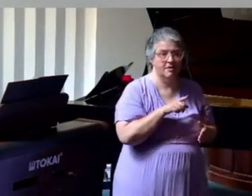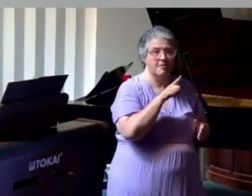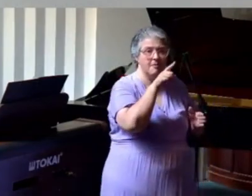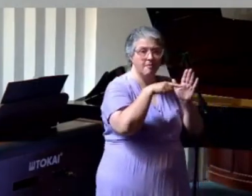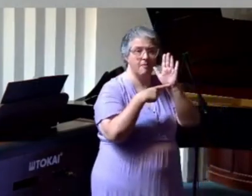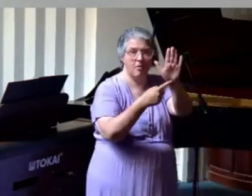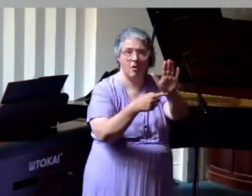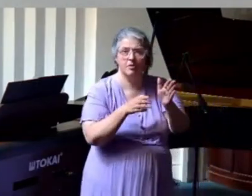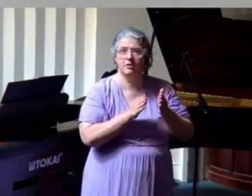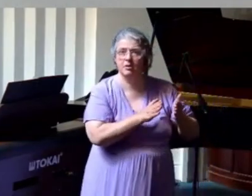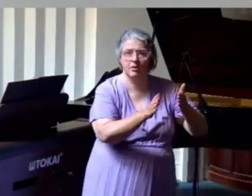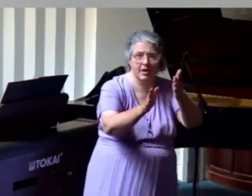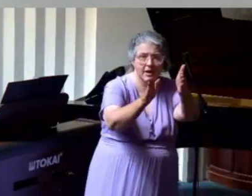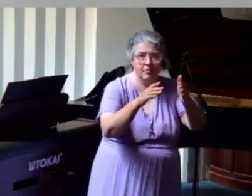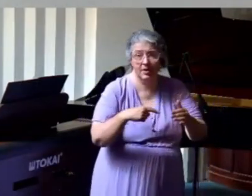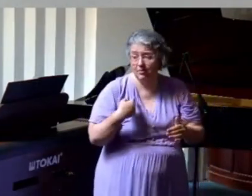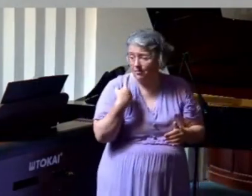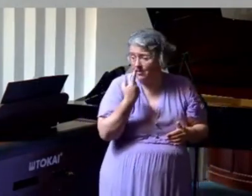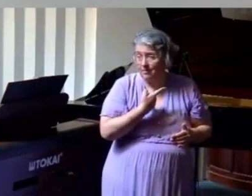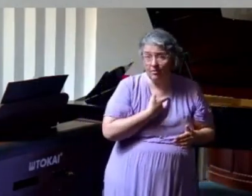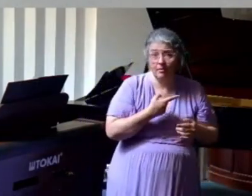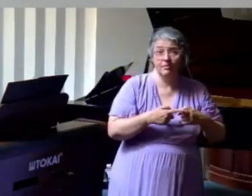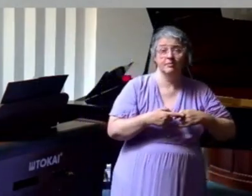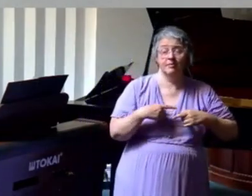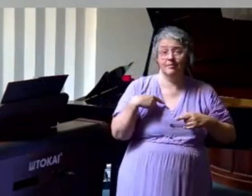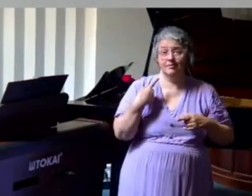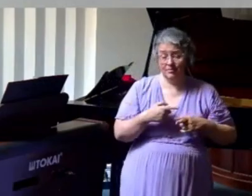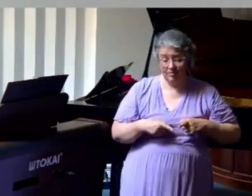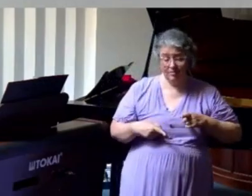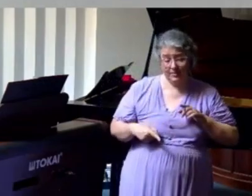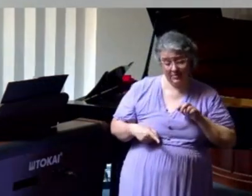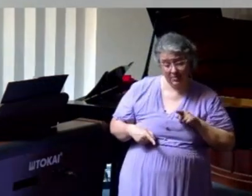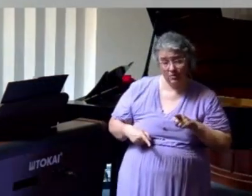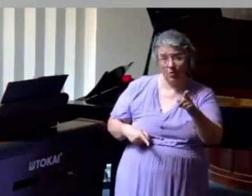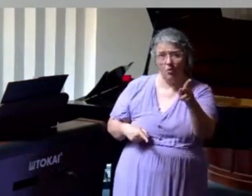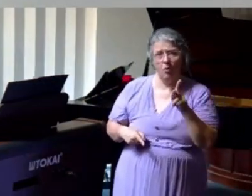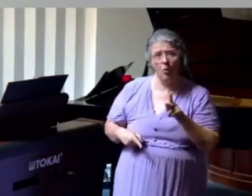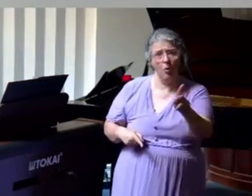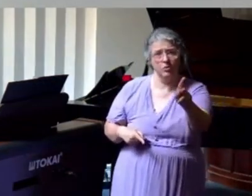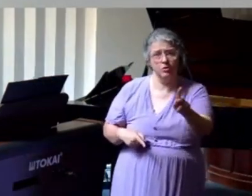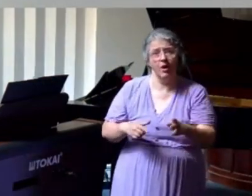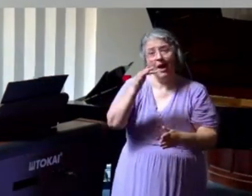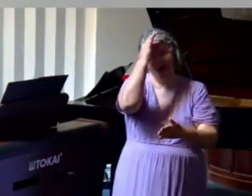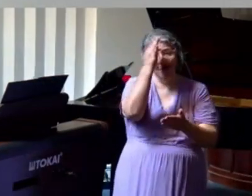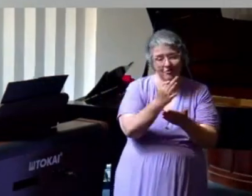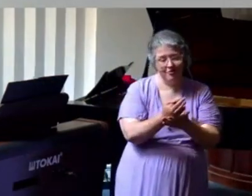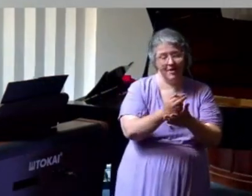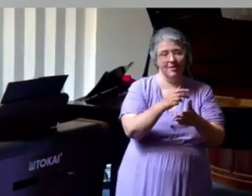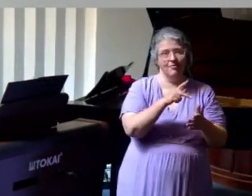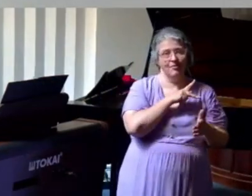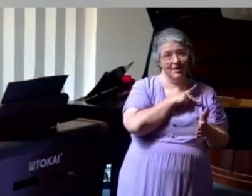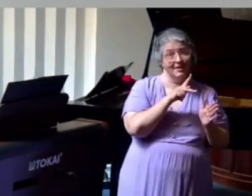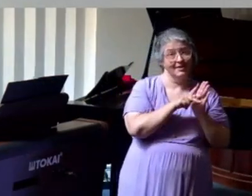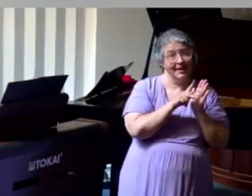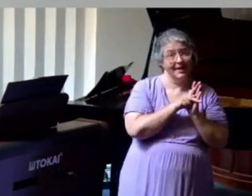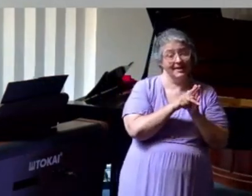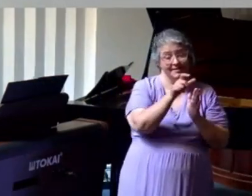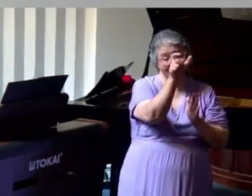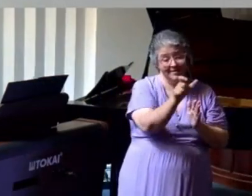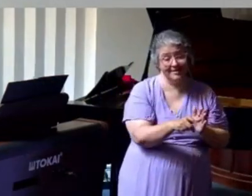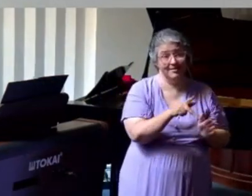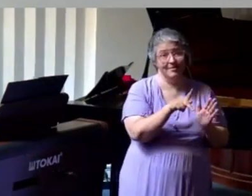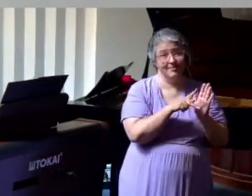na influência dos outros. Devemos buscar um tipo de maturidade espiritual para permanecermos